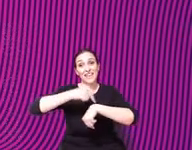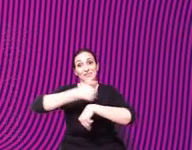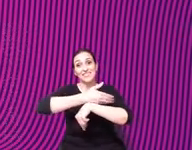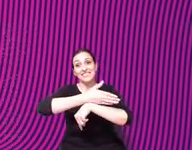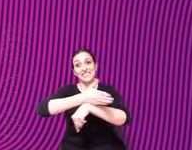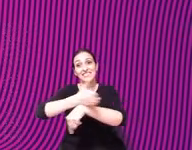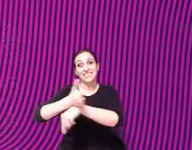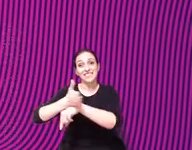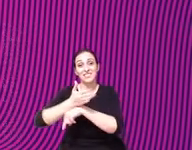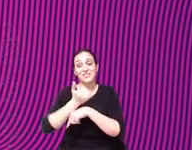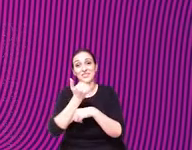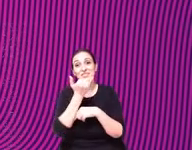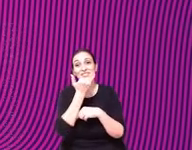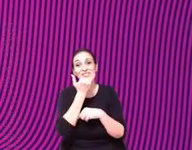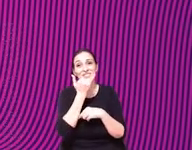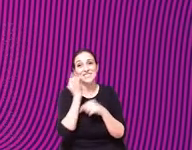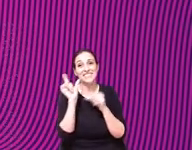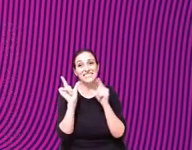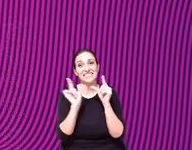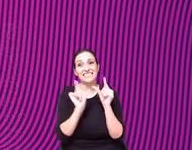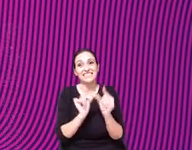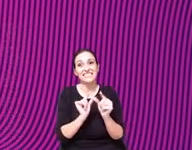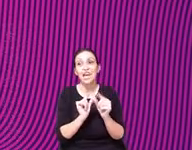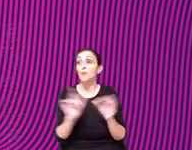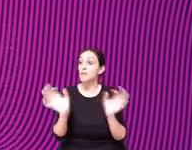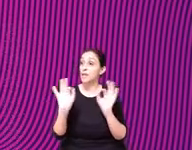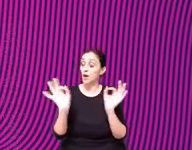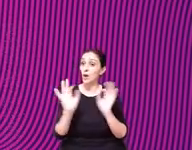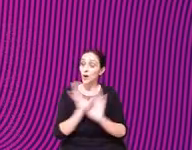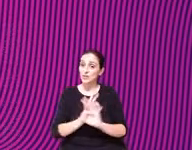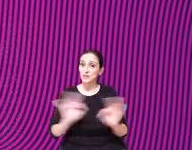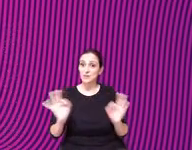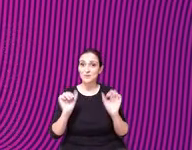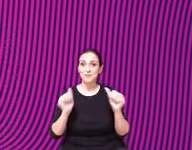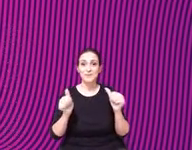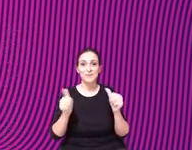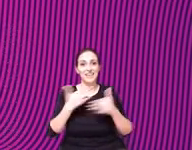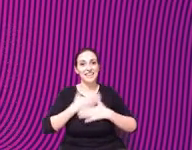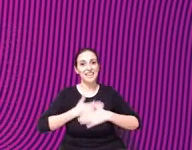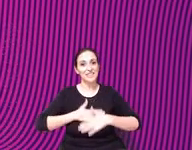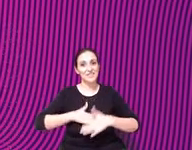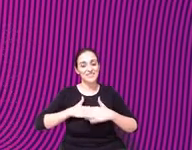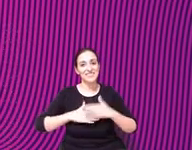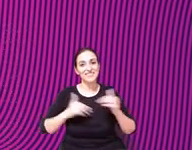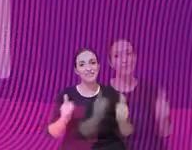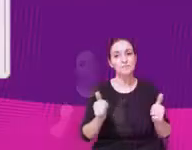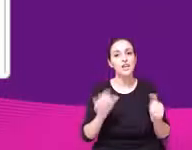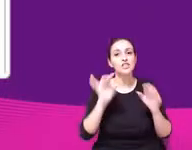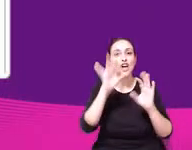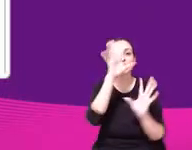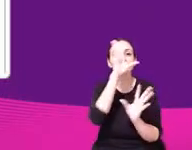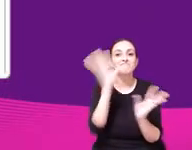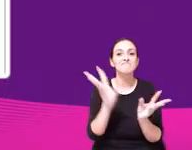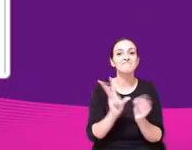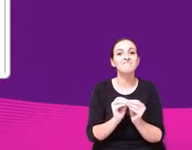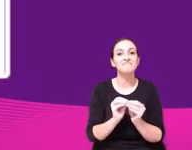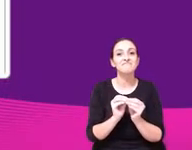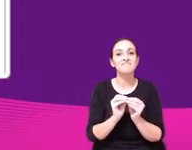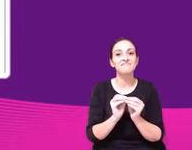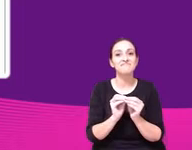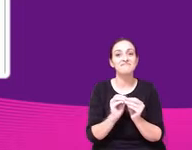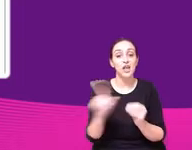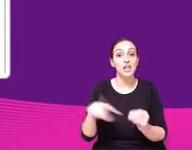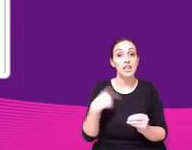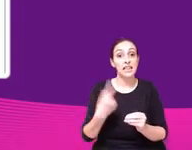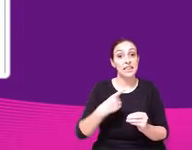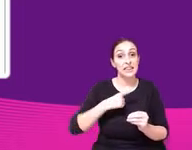tempo vencendo aí. Tá ótimo. Muito bem, está tranquilo. Então, só para concluir, assim, nós temos doador